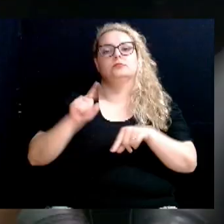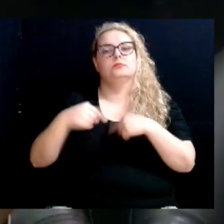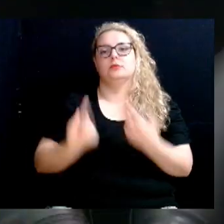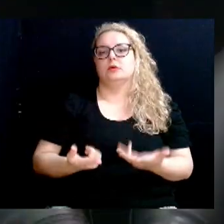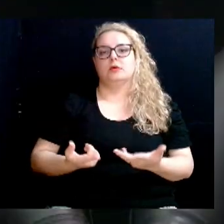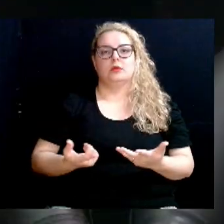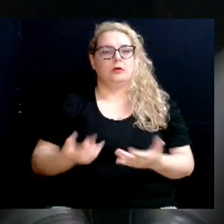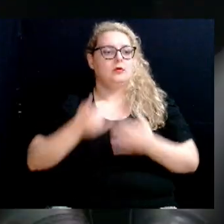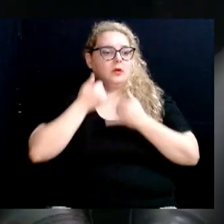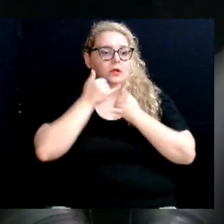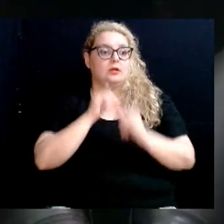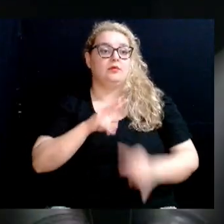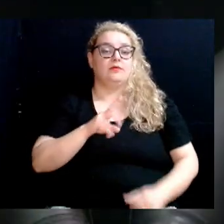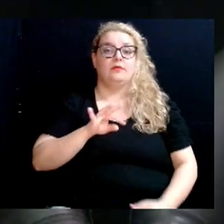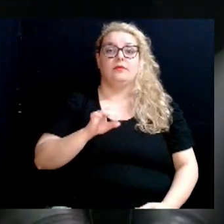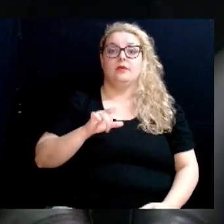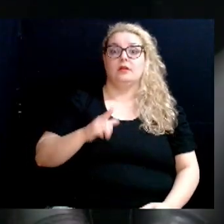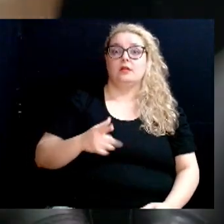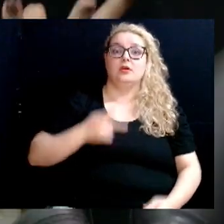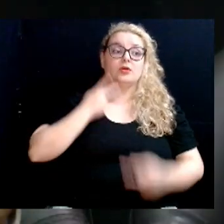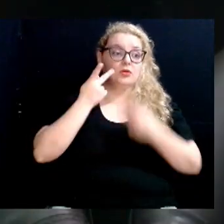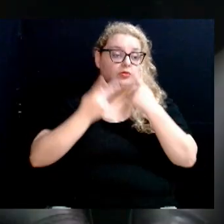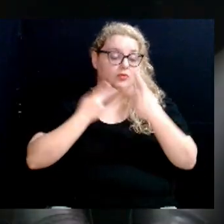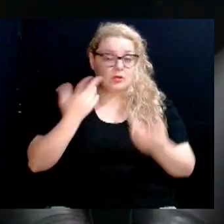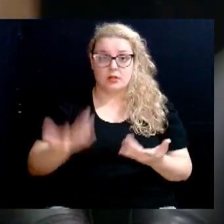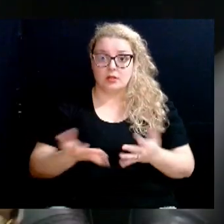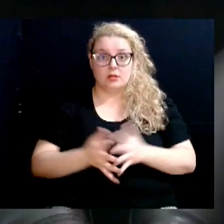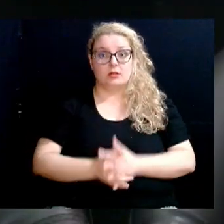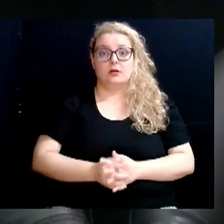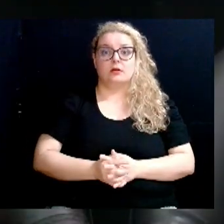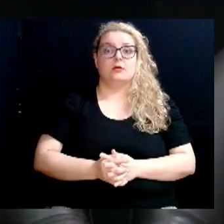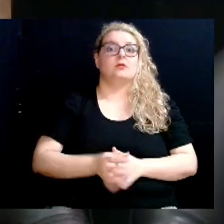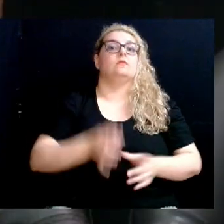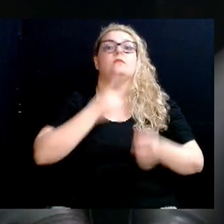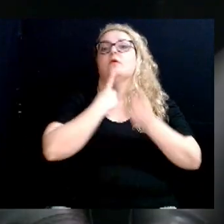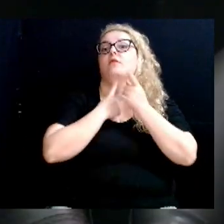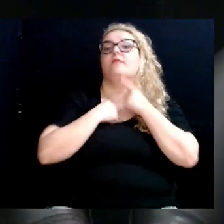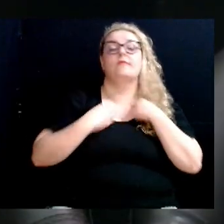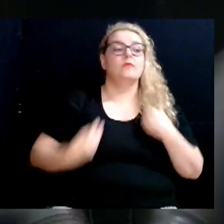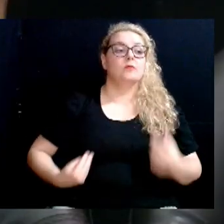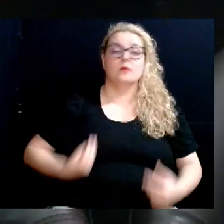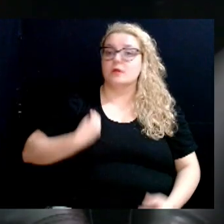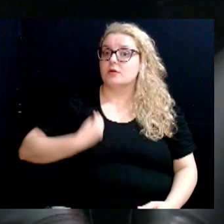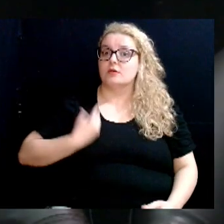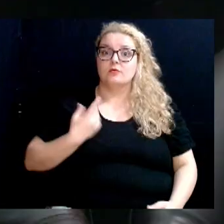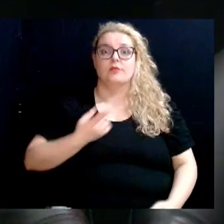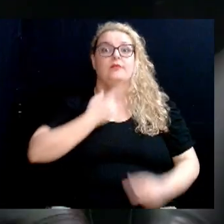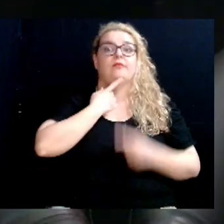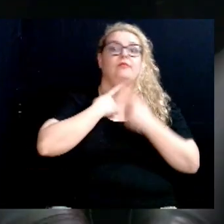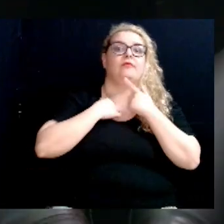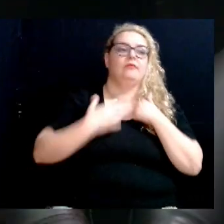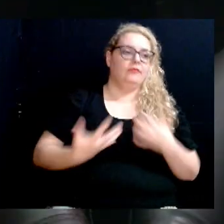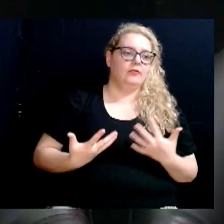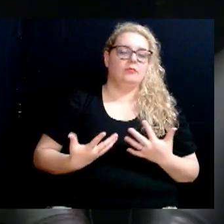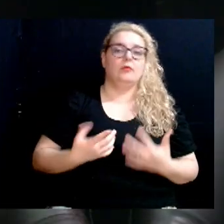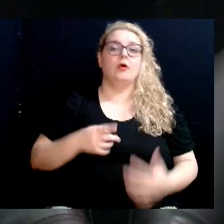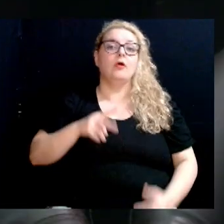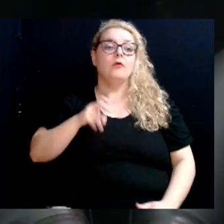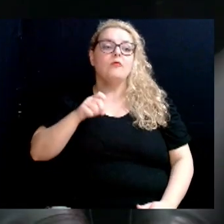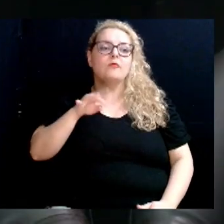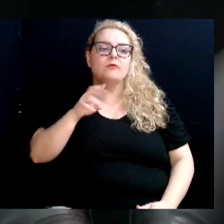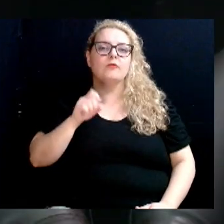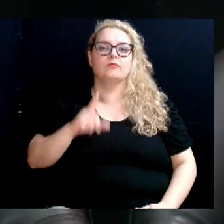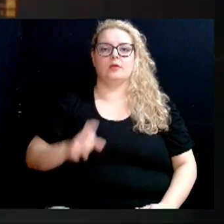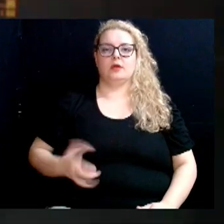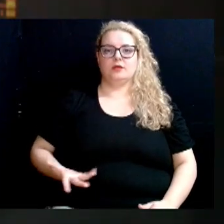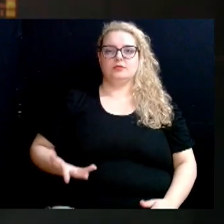vital. A gente tá falando de vontade de viver, vontade. É isso, é pulsão de